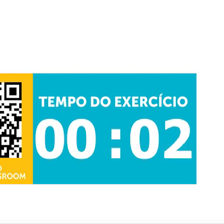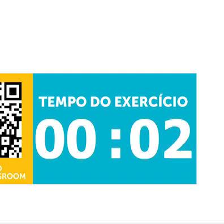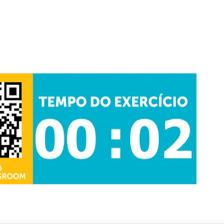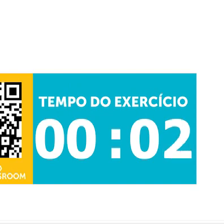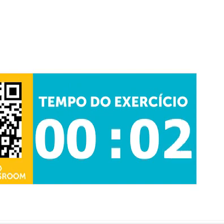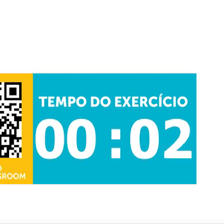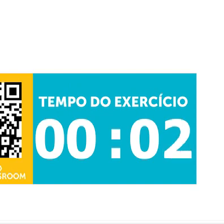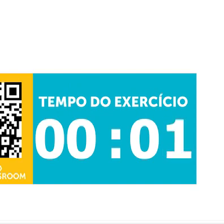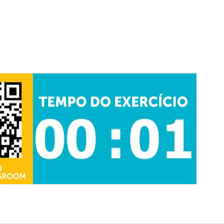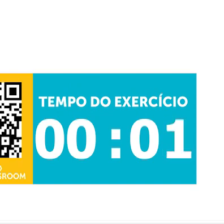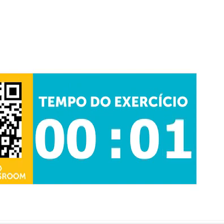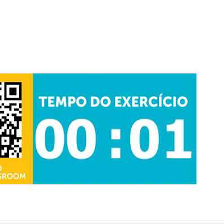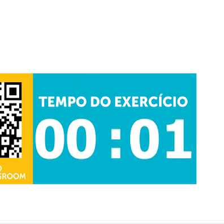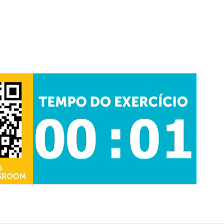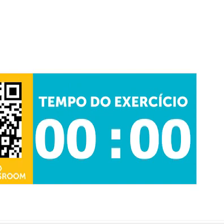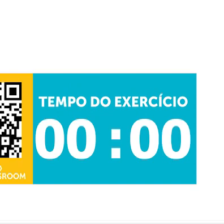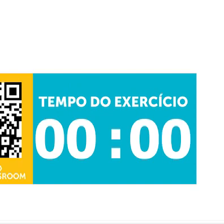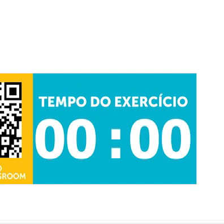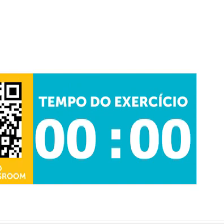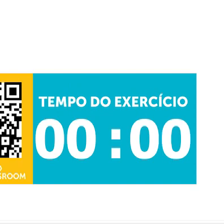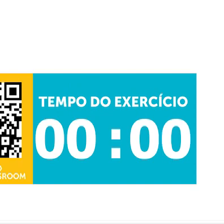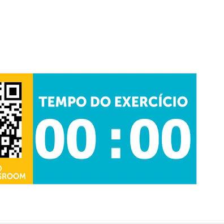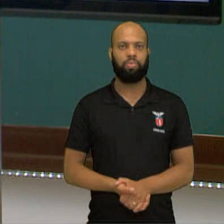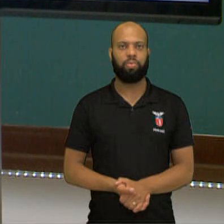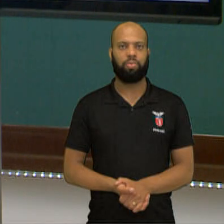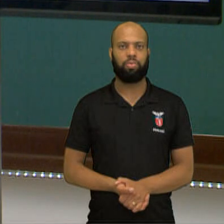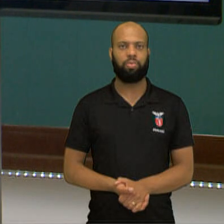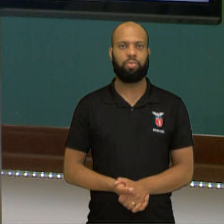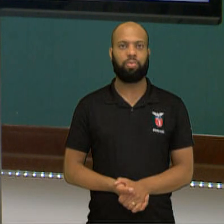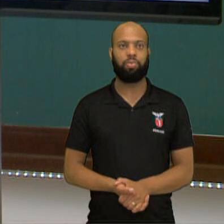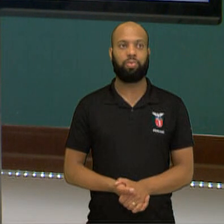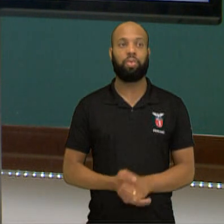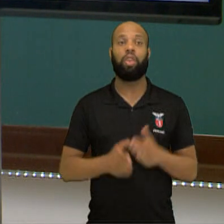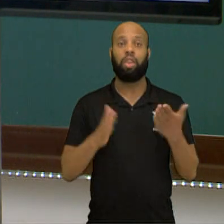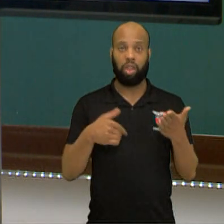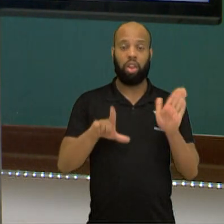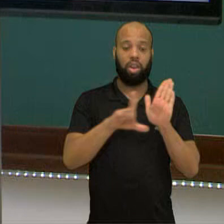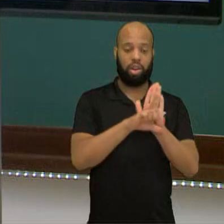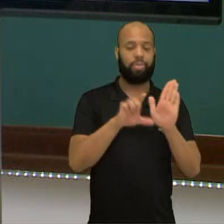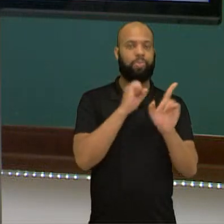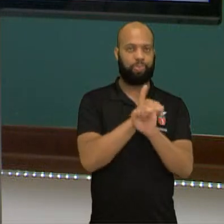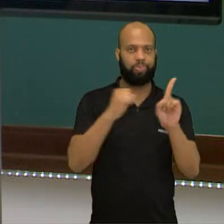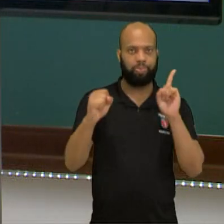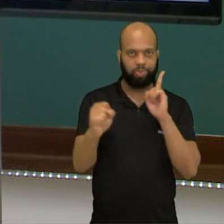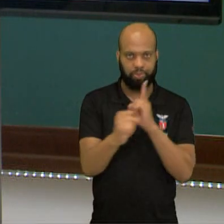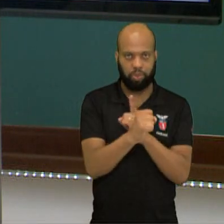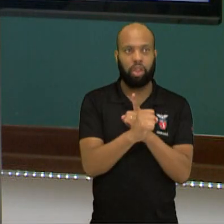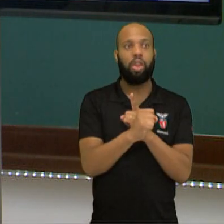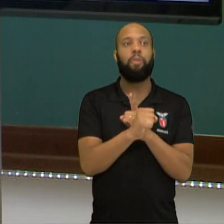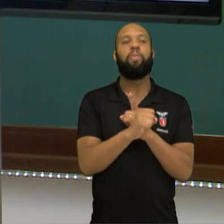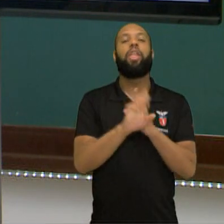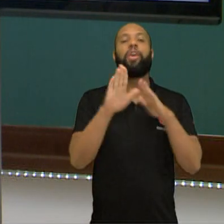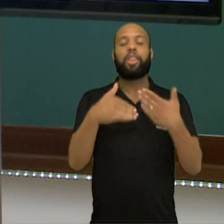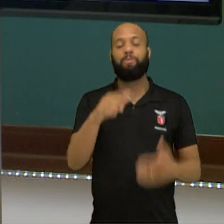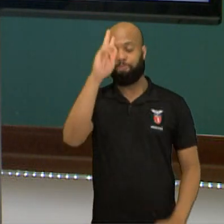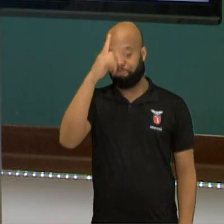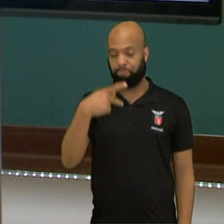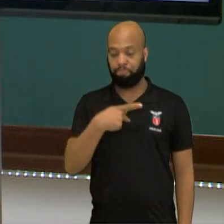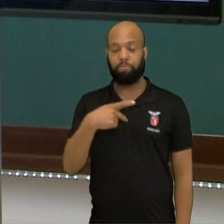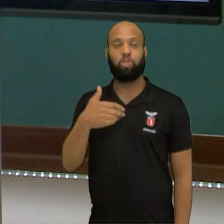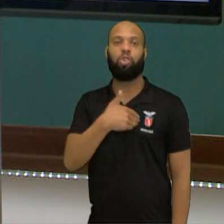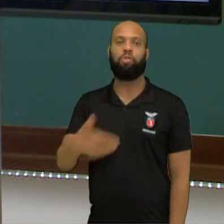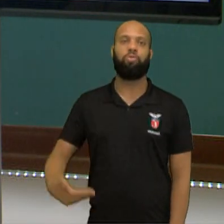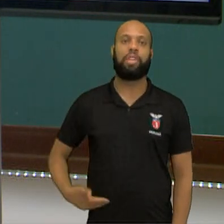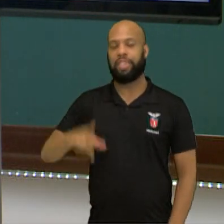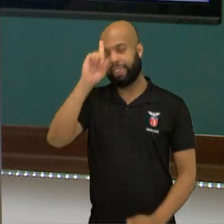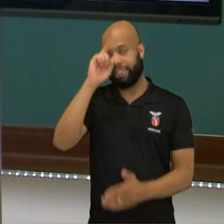Leis sociais de iniciativa própria do